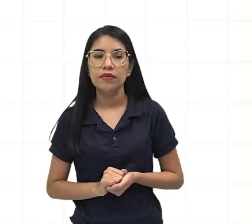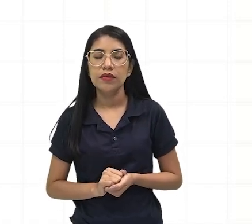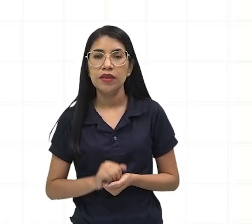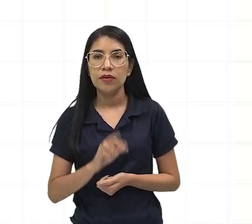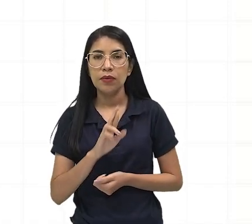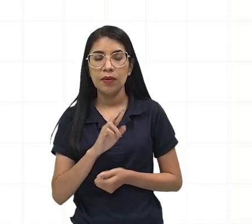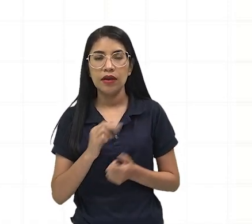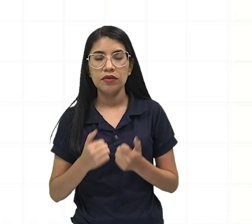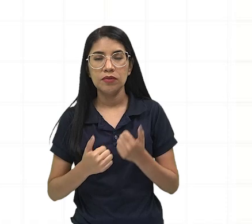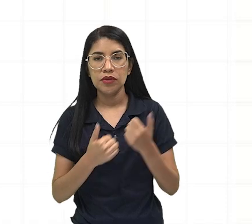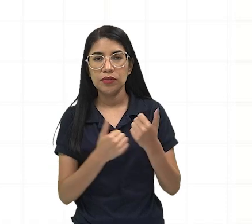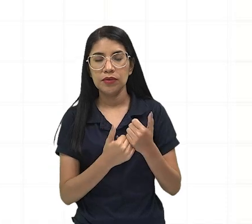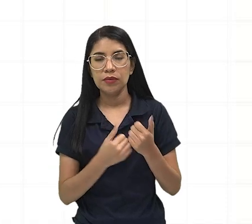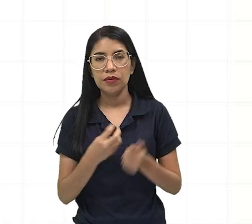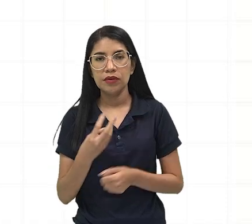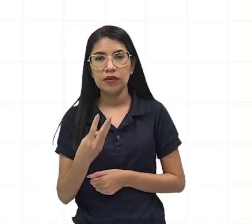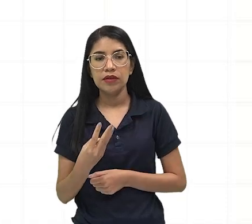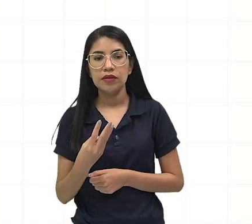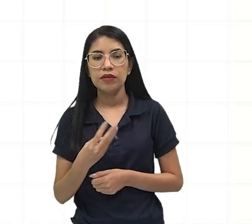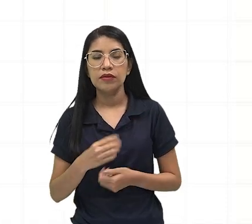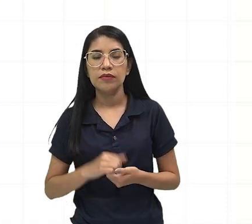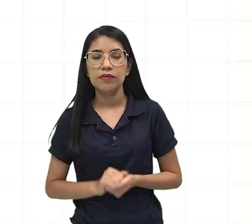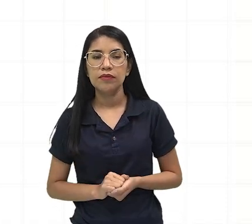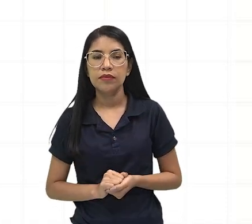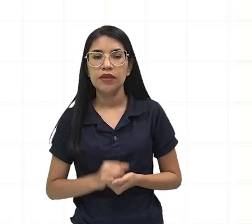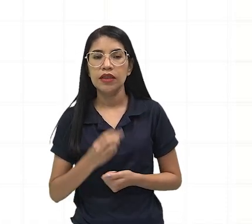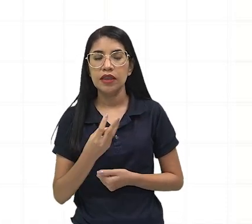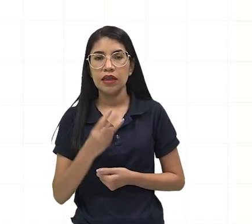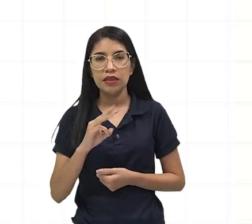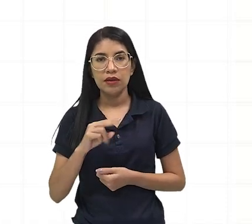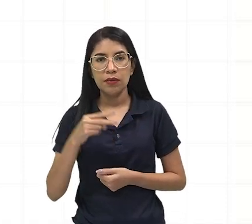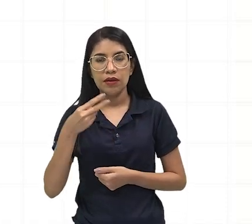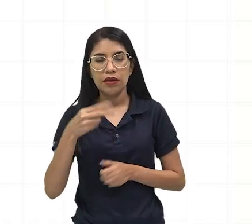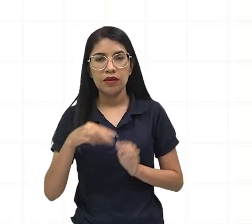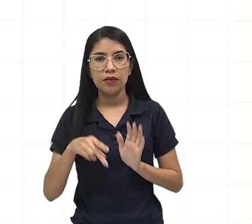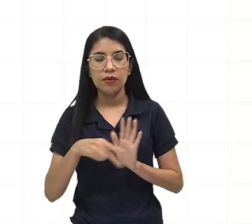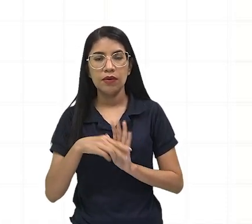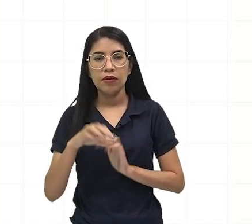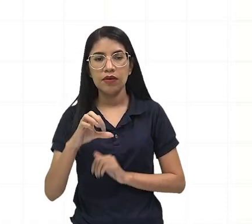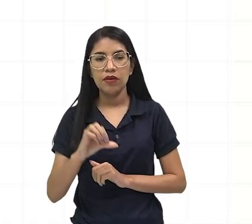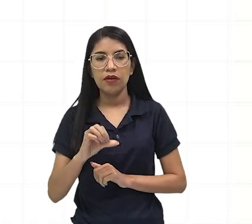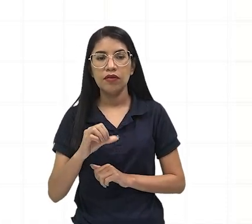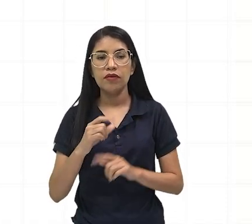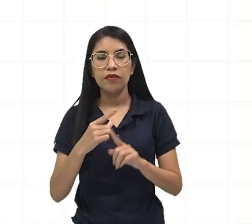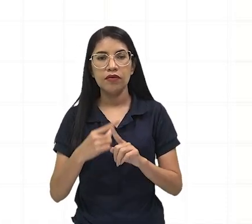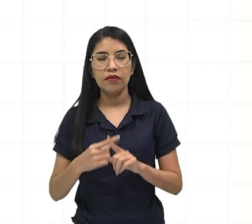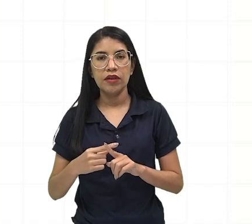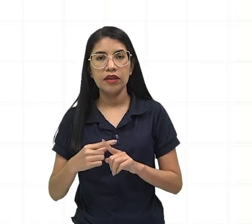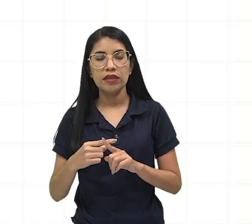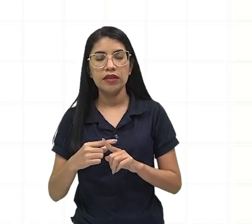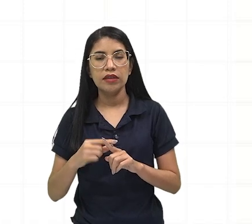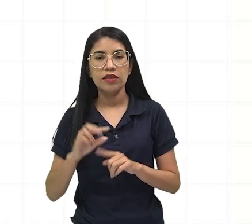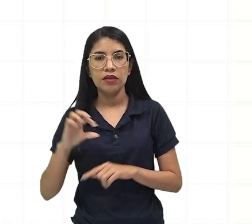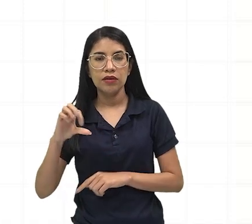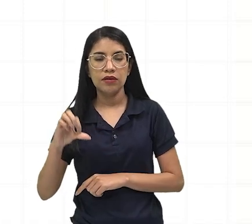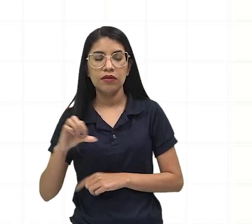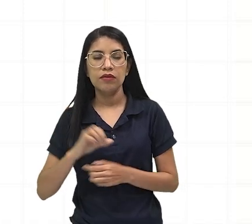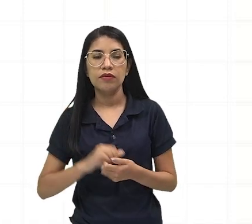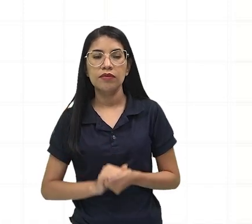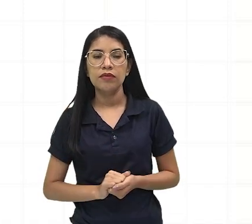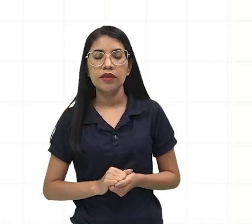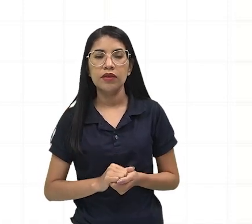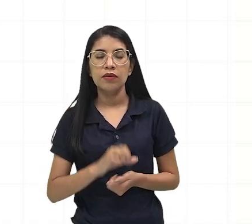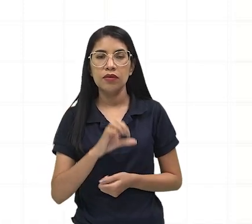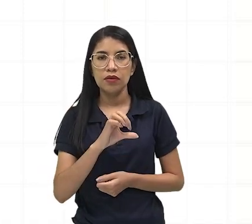do R, vem o 3, 3 ao quadrado, que é 9, né, vezes 9. Então, 9 vezes